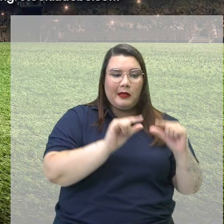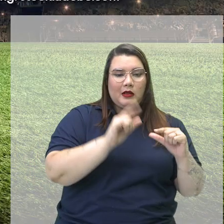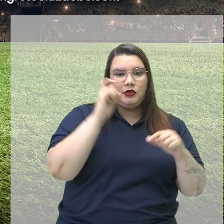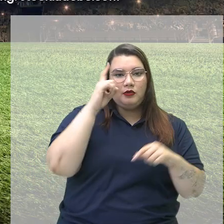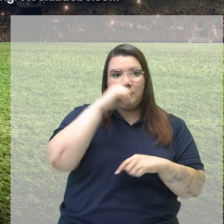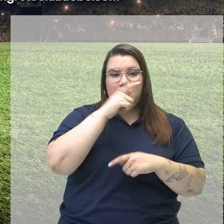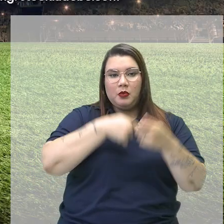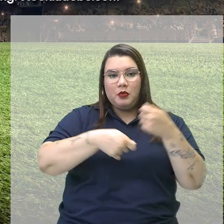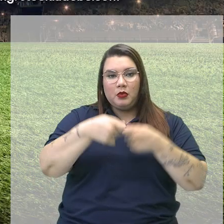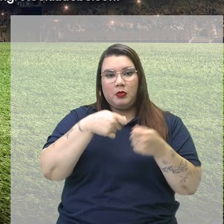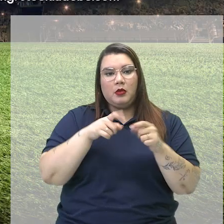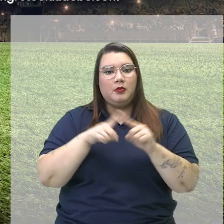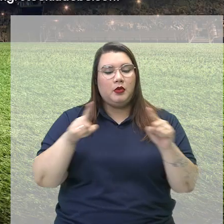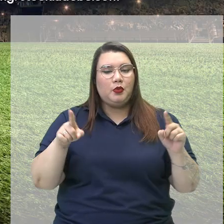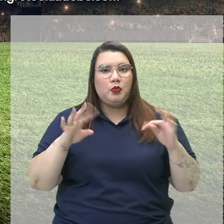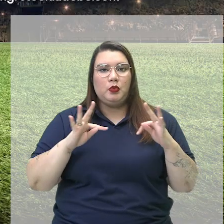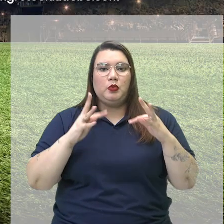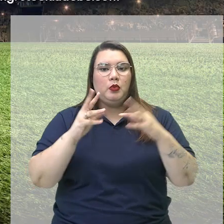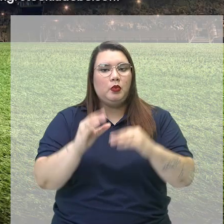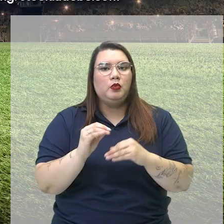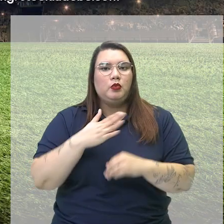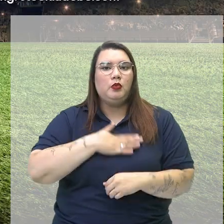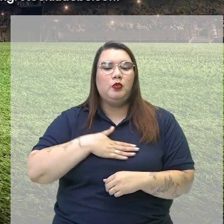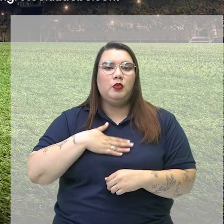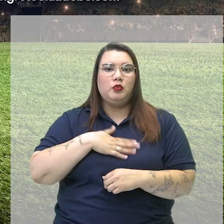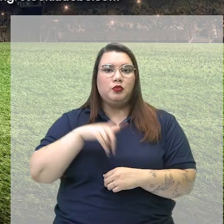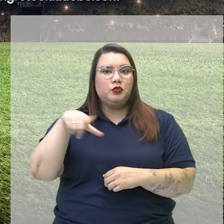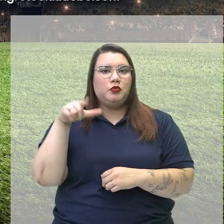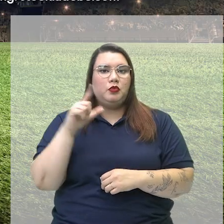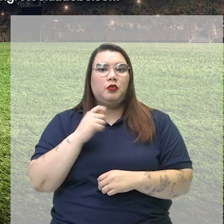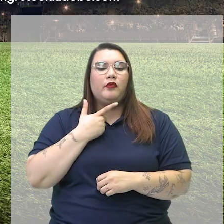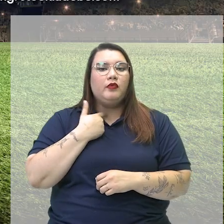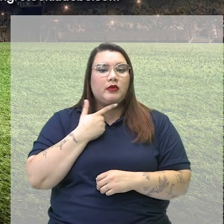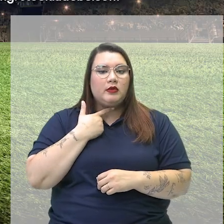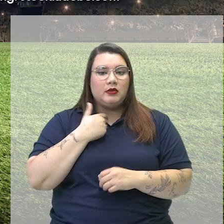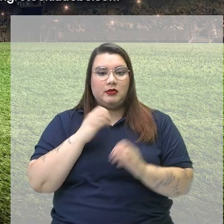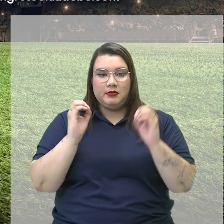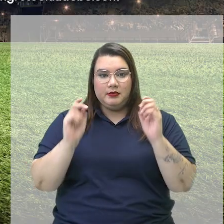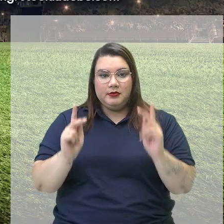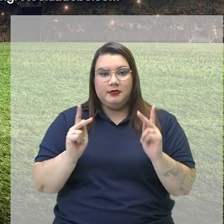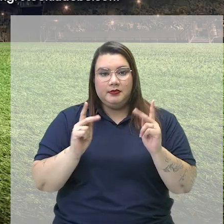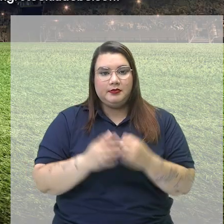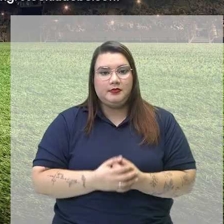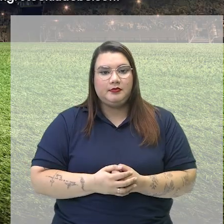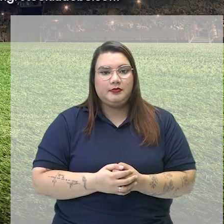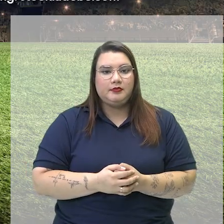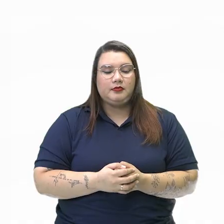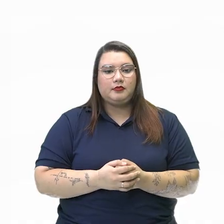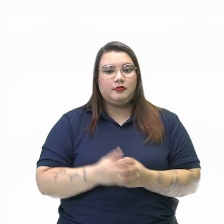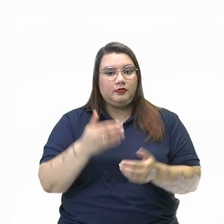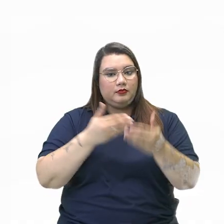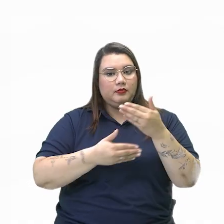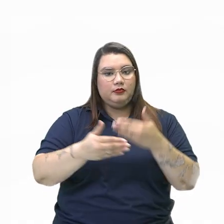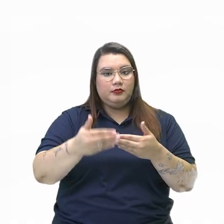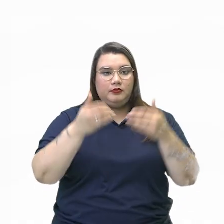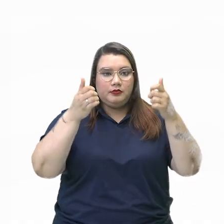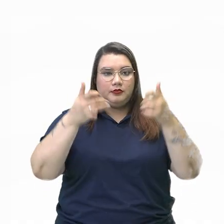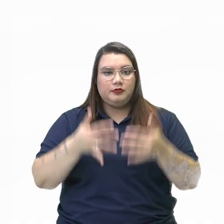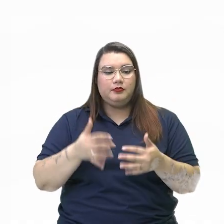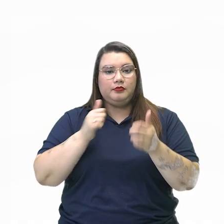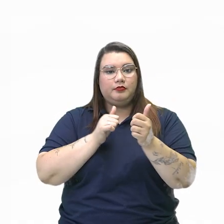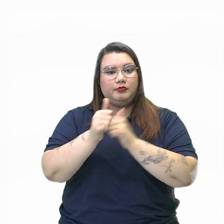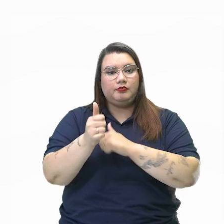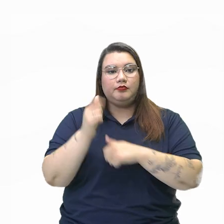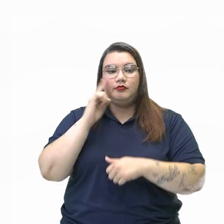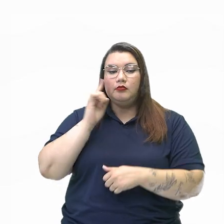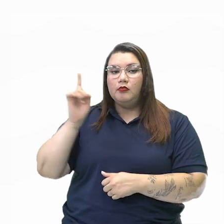mas existe aí para todo o público, para todo gosto e para todo bolso, não é mesmo? E também, continuando aí falando a respeito do esporte, a gente vai